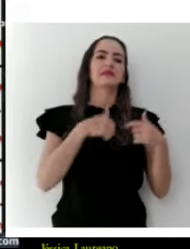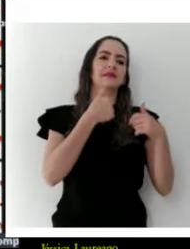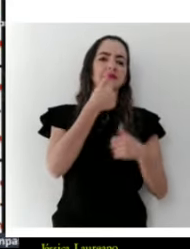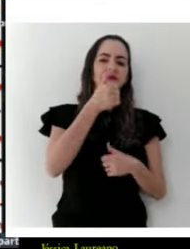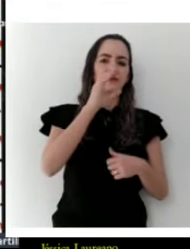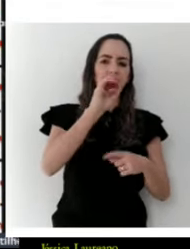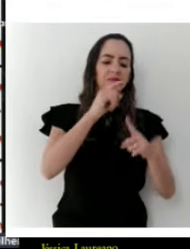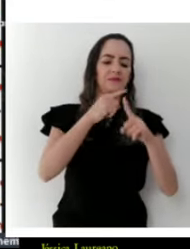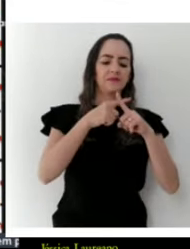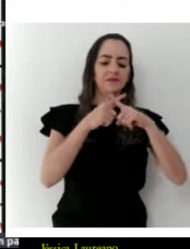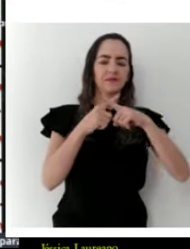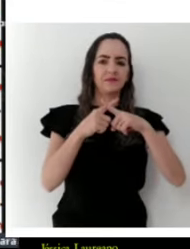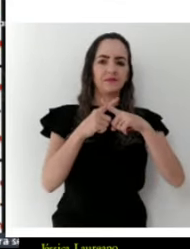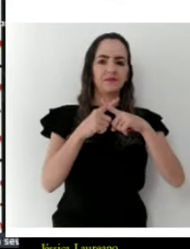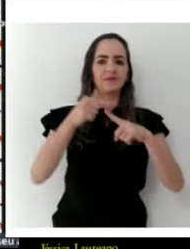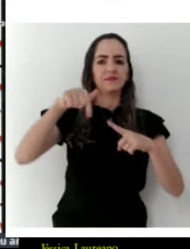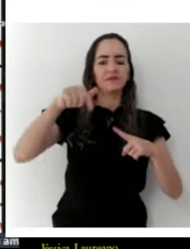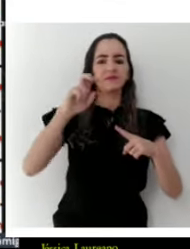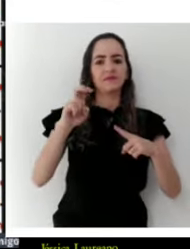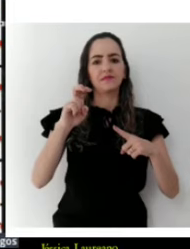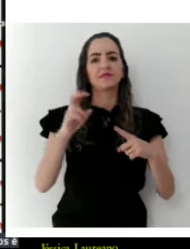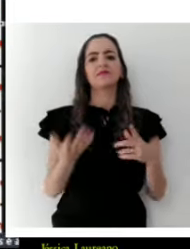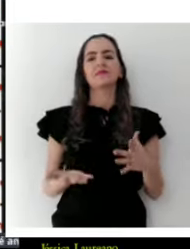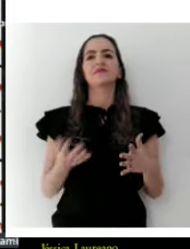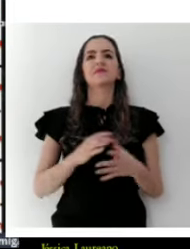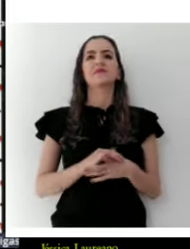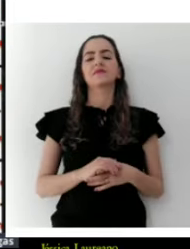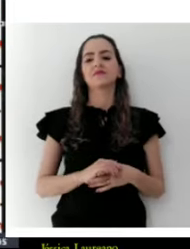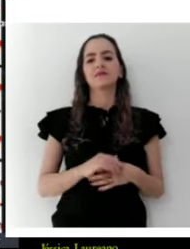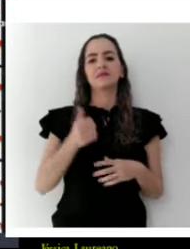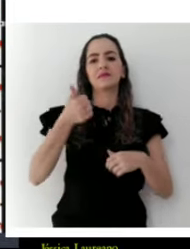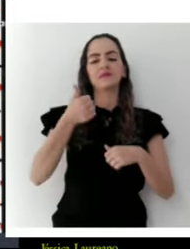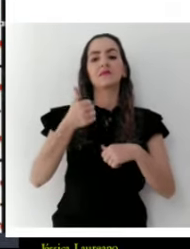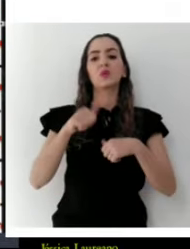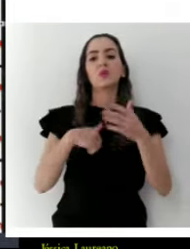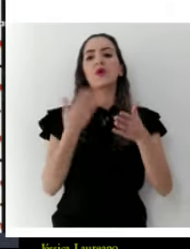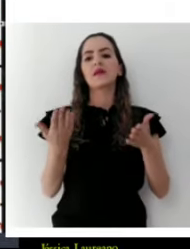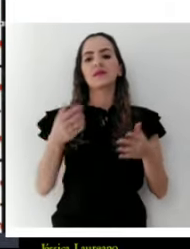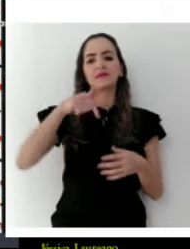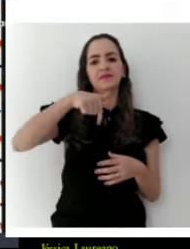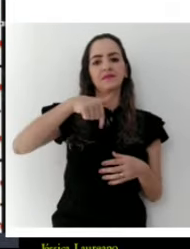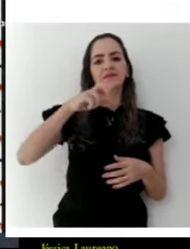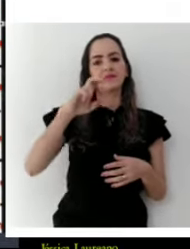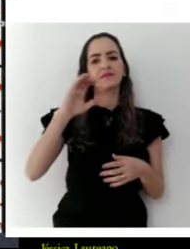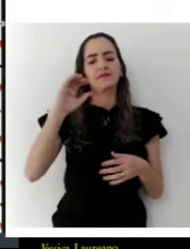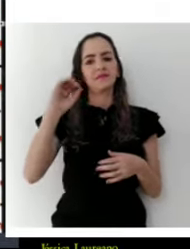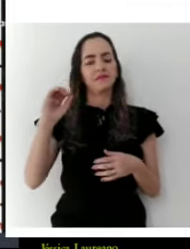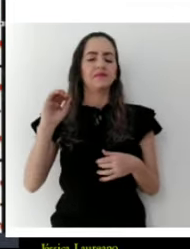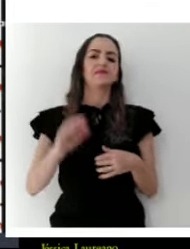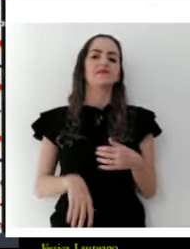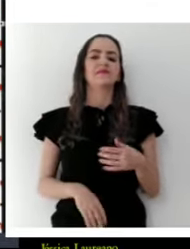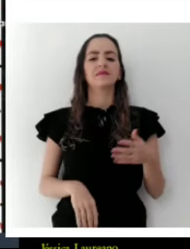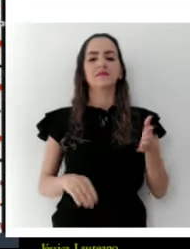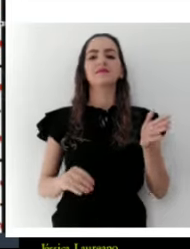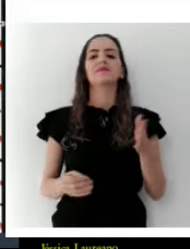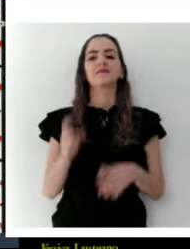dá 75 litros, em mais 10 horas vai gastar 750. Aí eu disse, ai meu Deus, aí fiz a